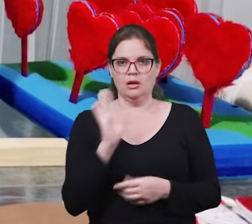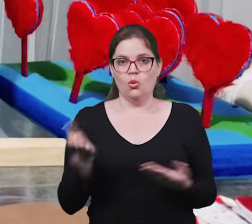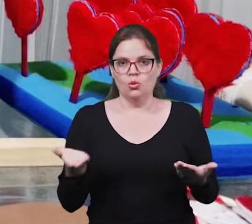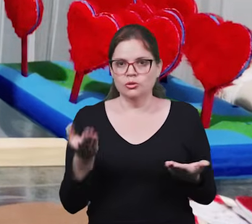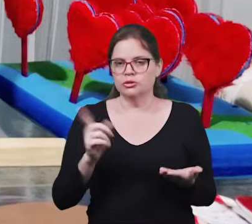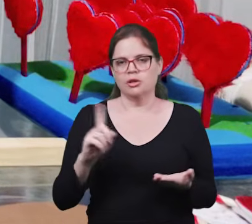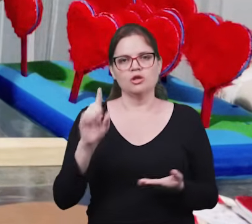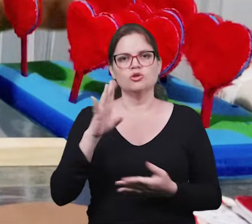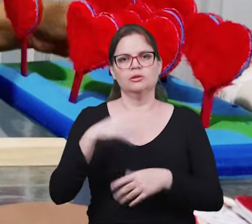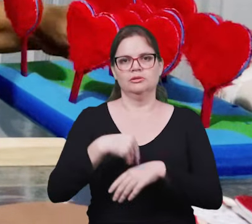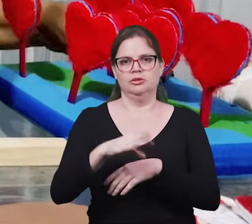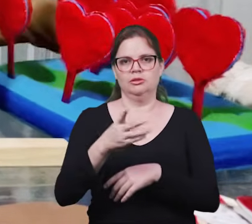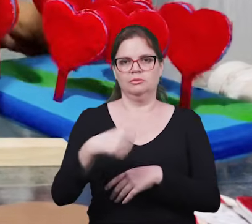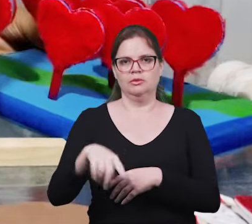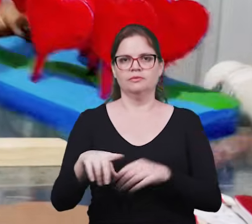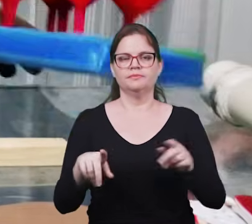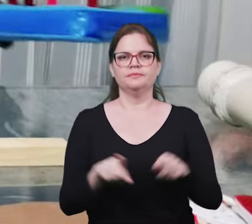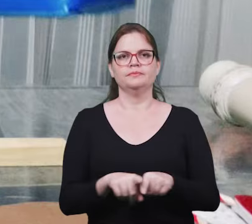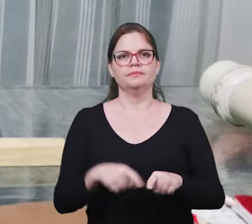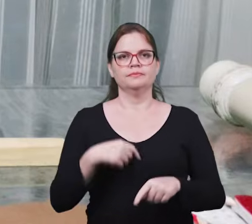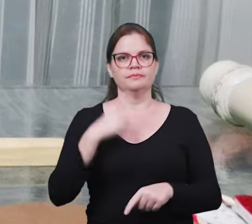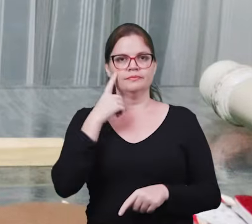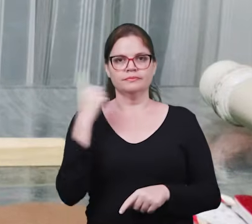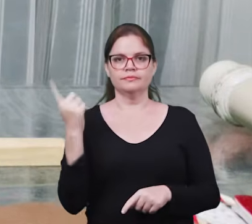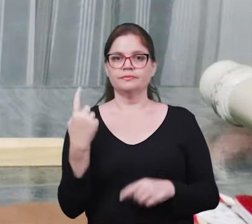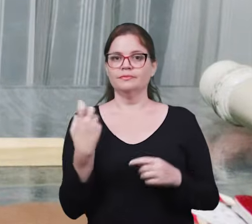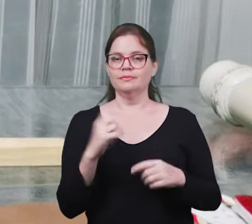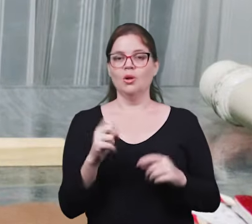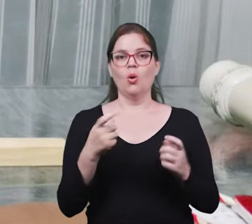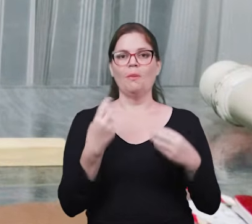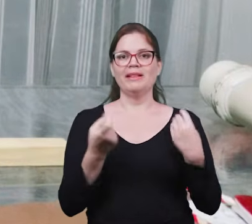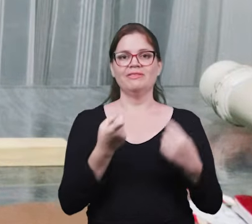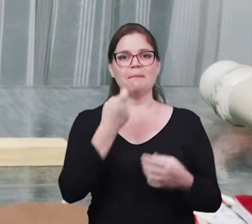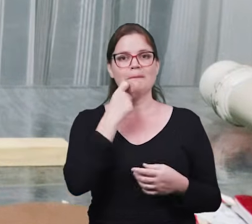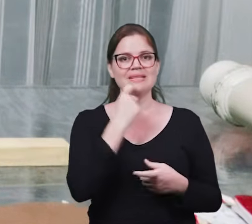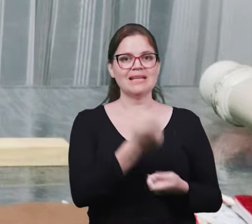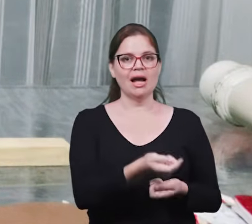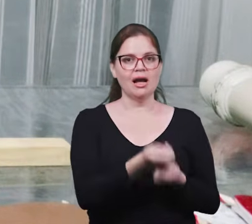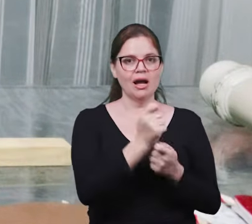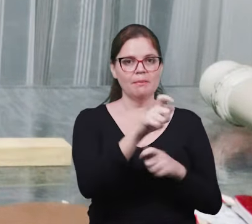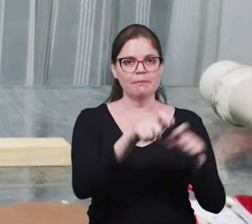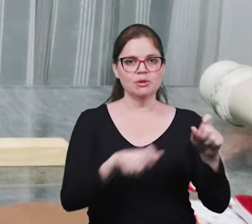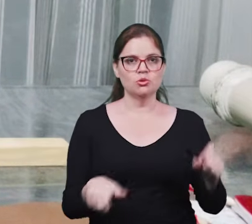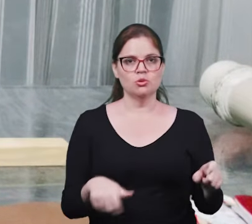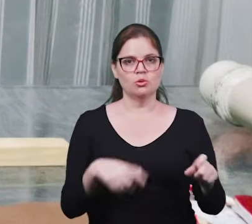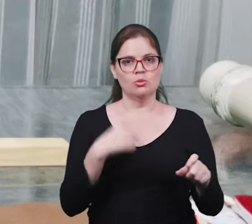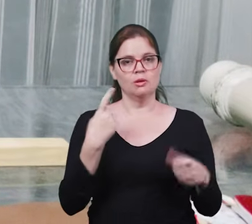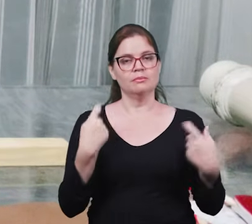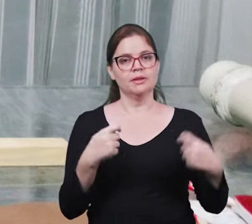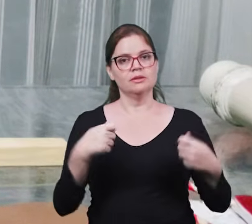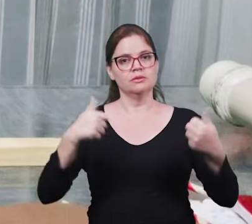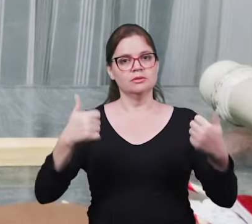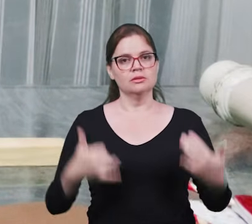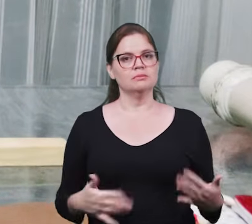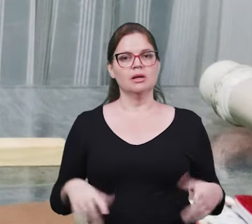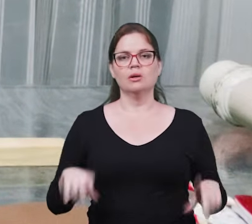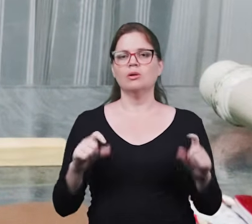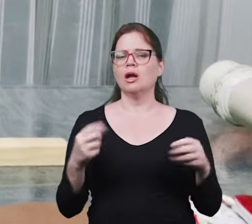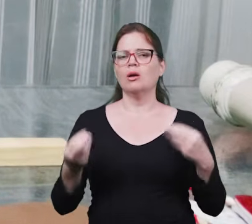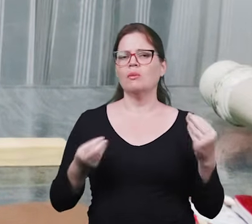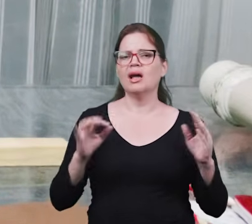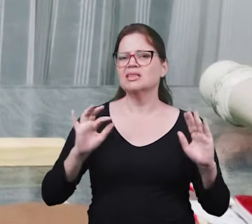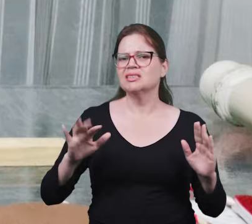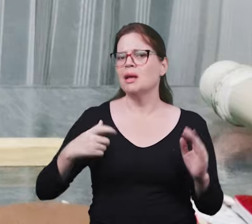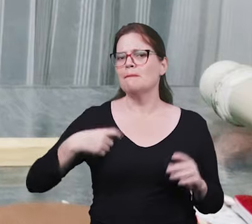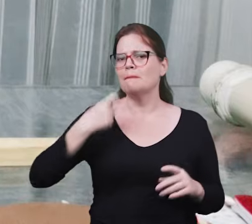sugestão. E aí eu tenho, quando eu falo de pescadores de homens, eu preciso exemplificar para essa criança, para que ela